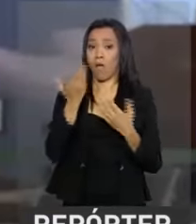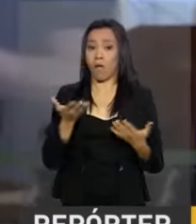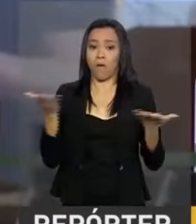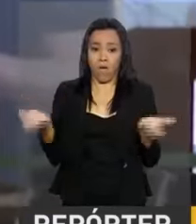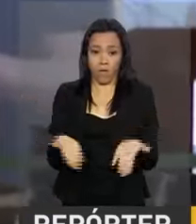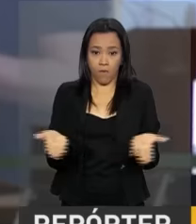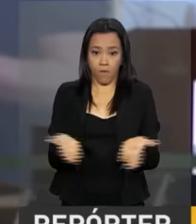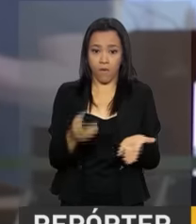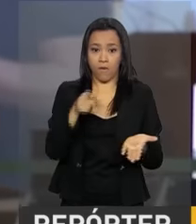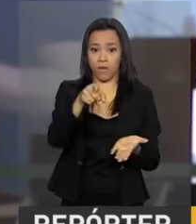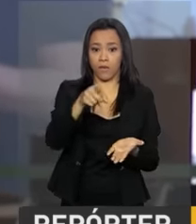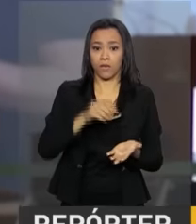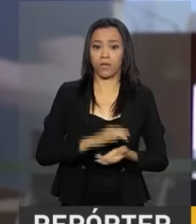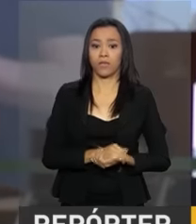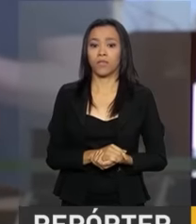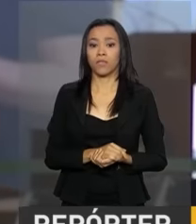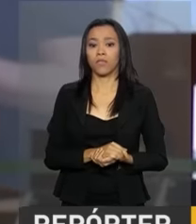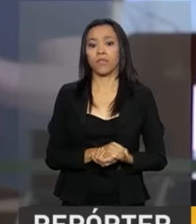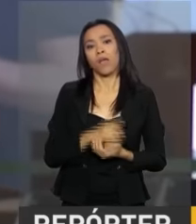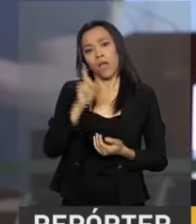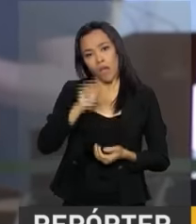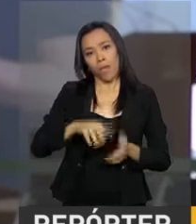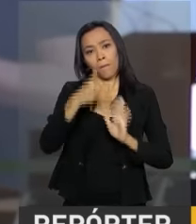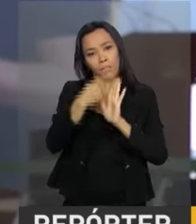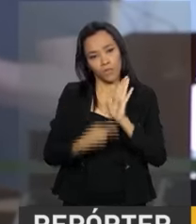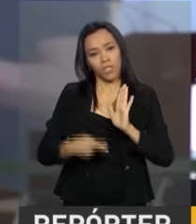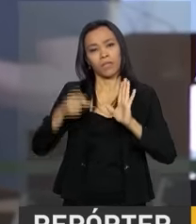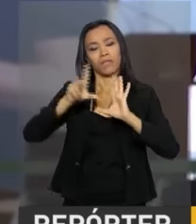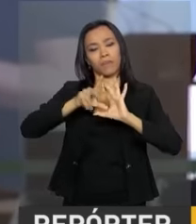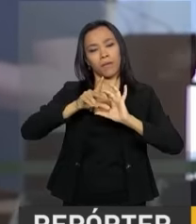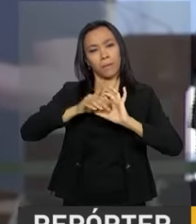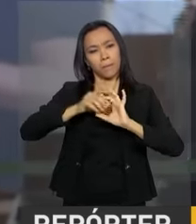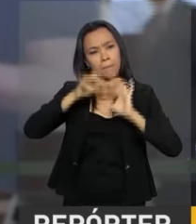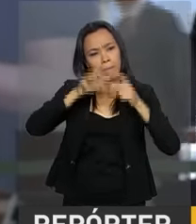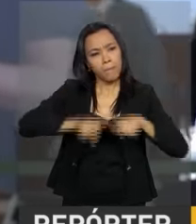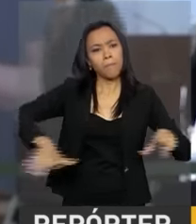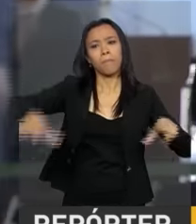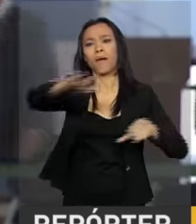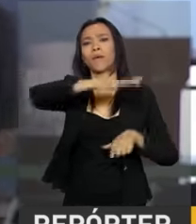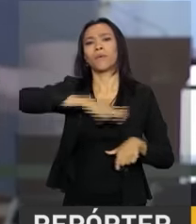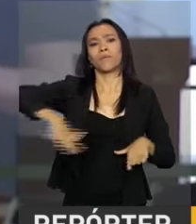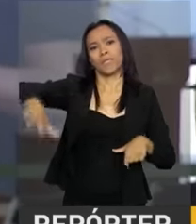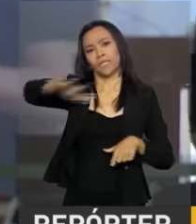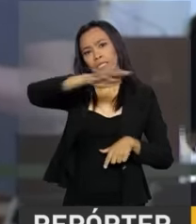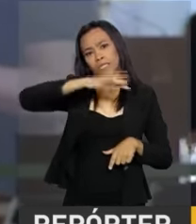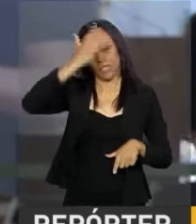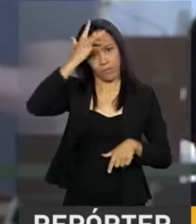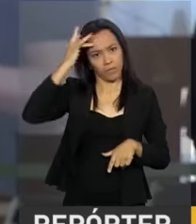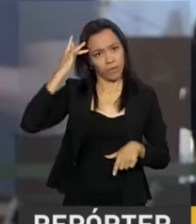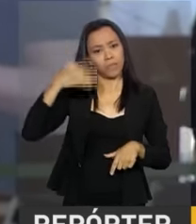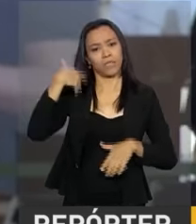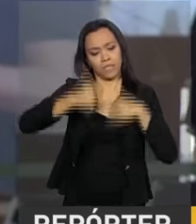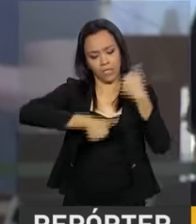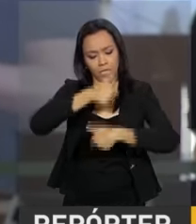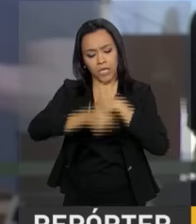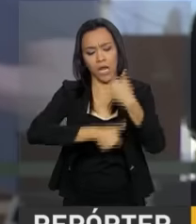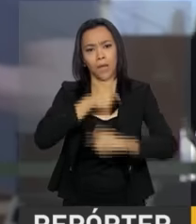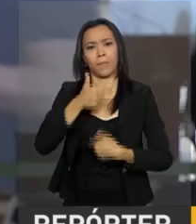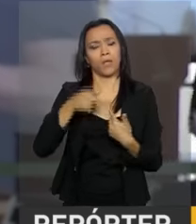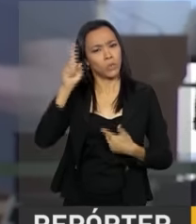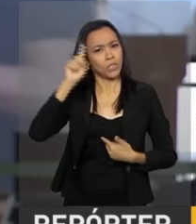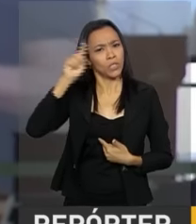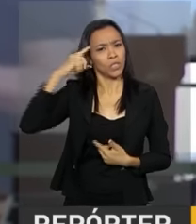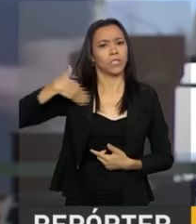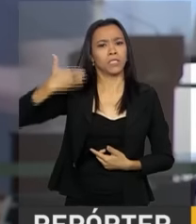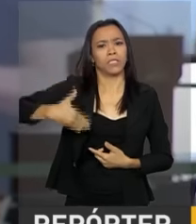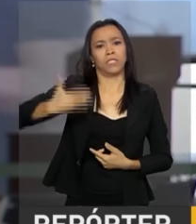agora é um projeto para a maioria desse continente maravilhoso que presta serviço dia a